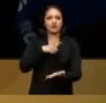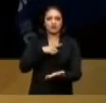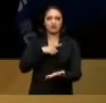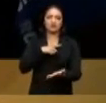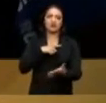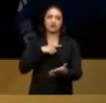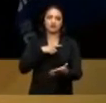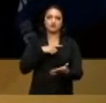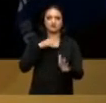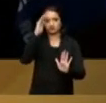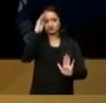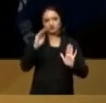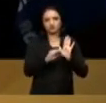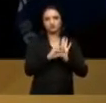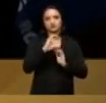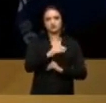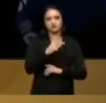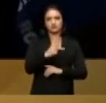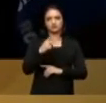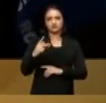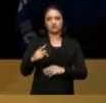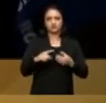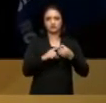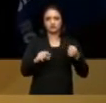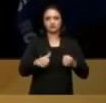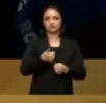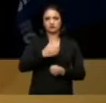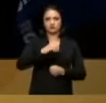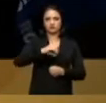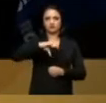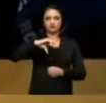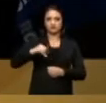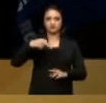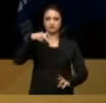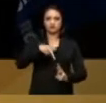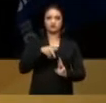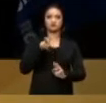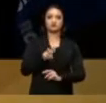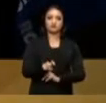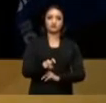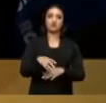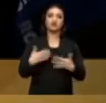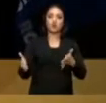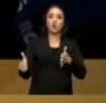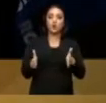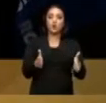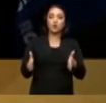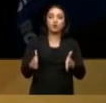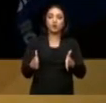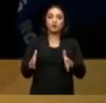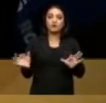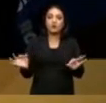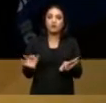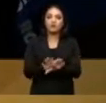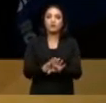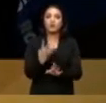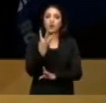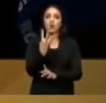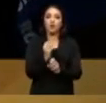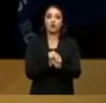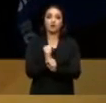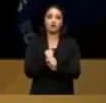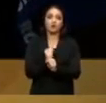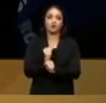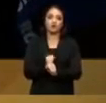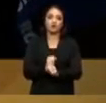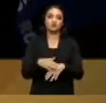Código Penal, no artigo 109, inciso 5, a prescrição ocorre então em 4 anos, quando a pena máxima aplicada